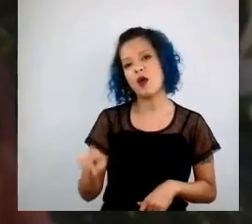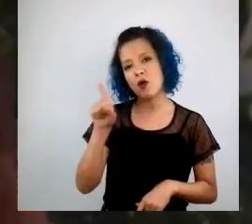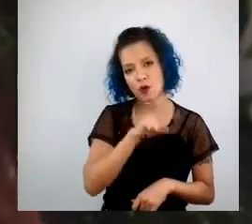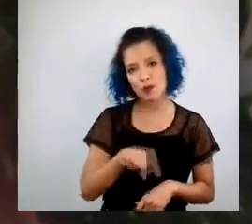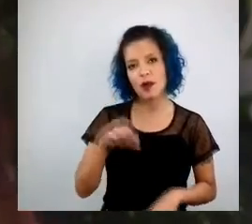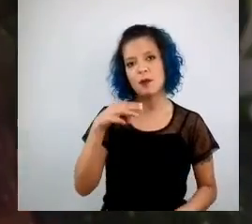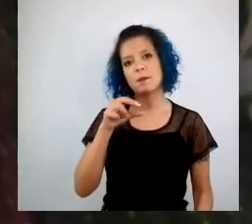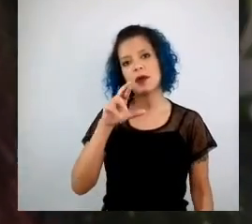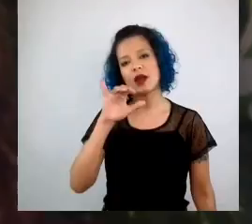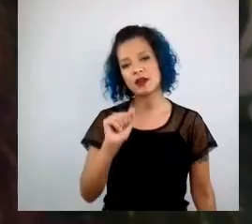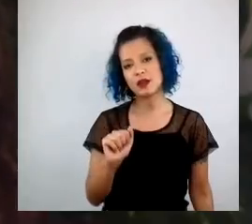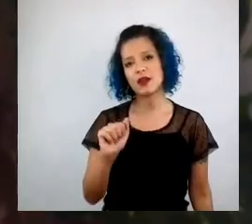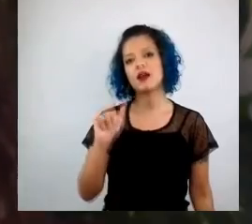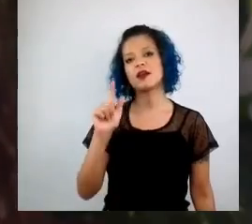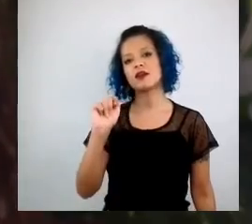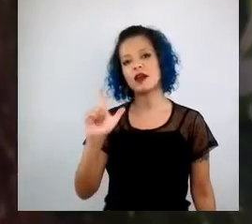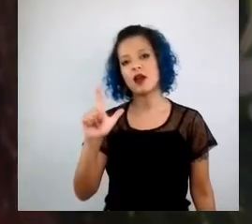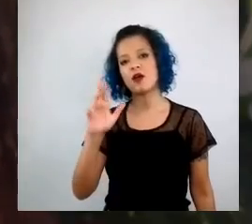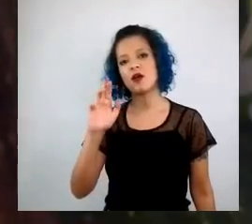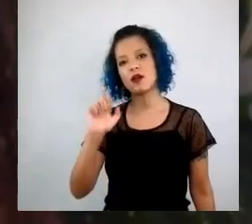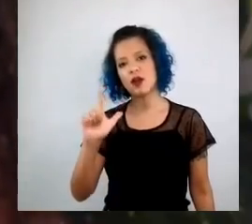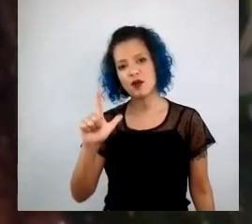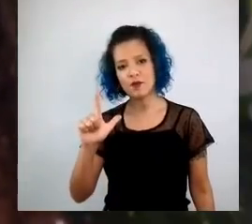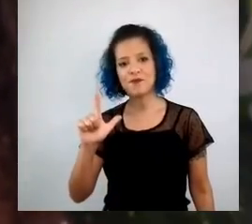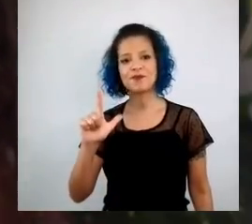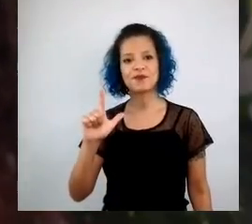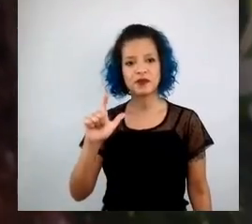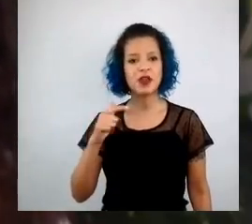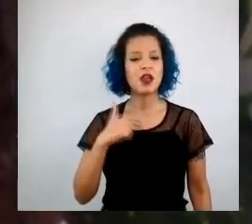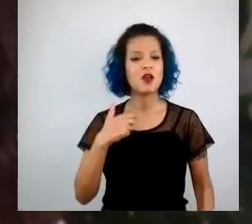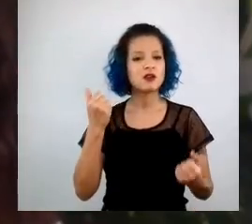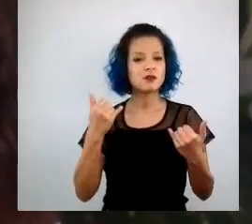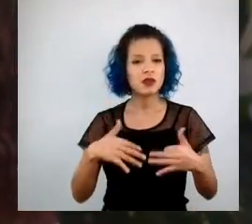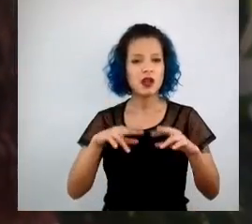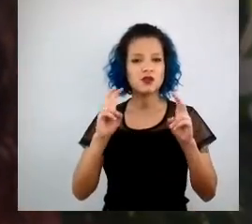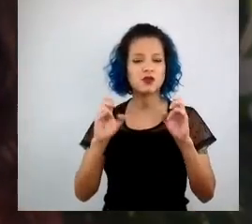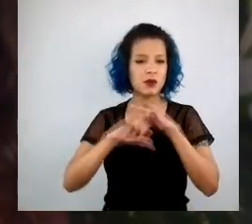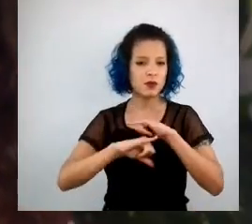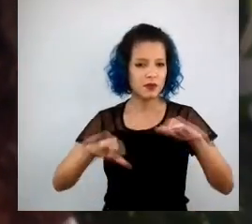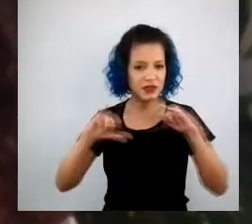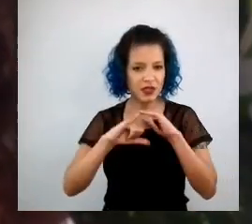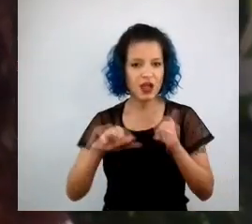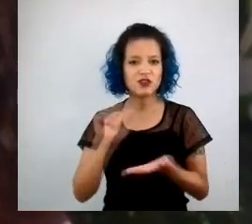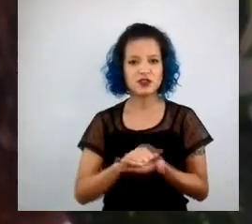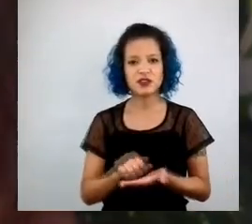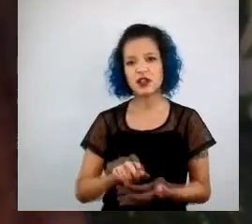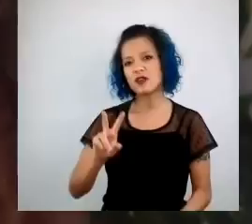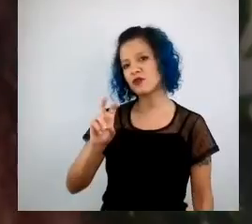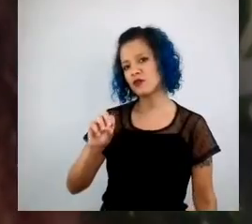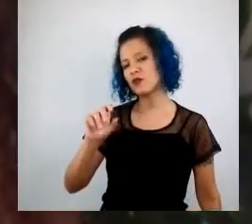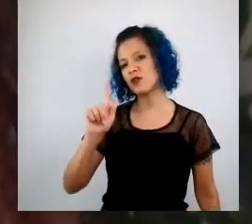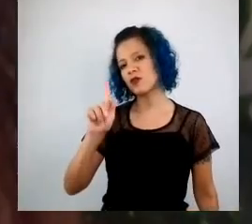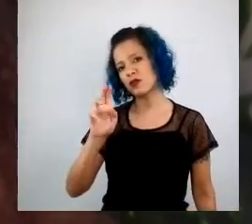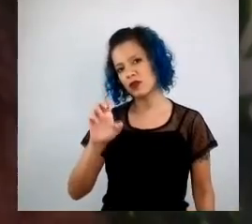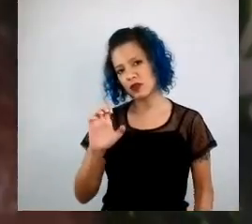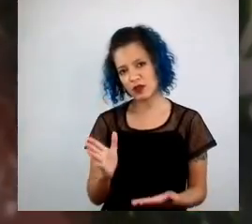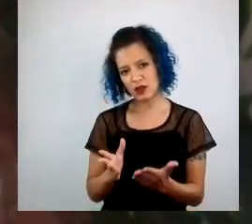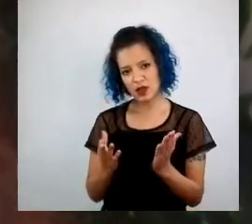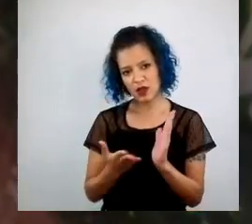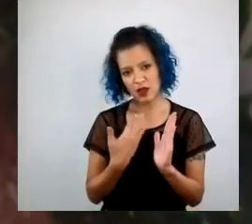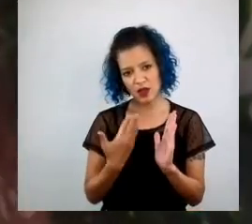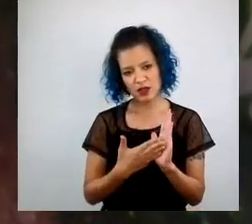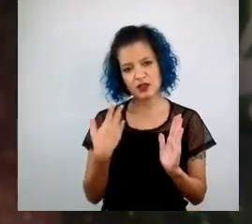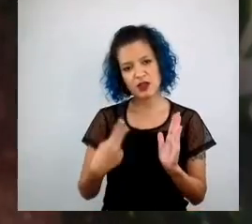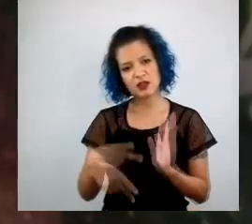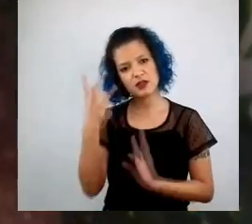Também esqueci de falar que eu escrevo sobre diversidade na Vogue, eventualmente também escrevo na Folha de São Paulo, sempre